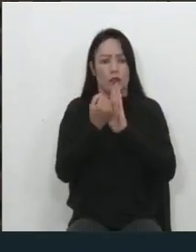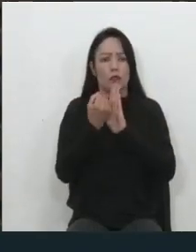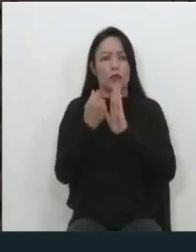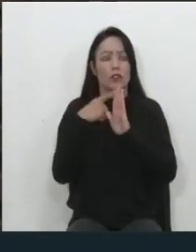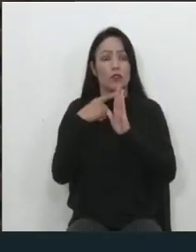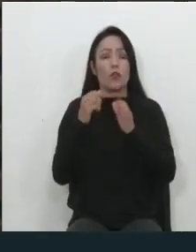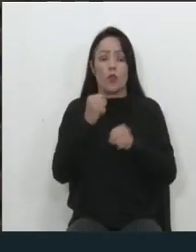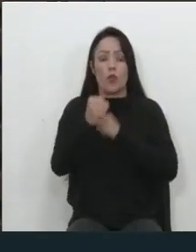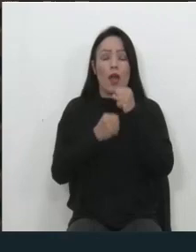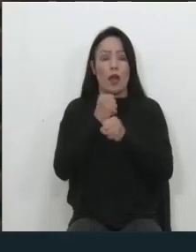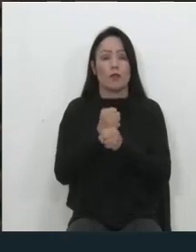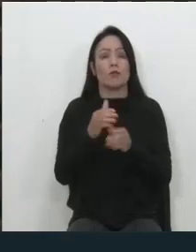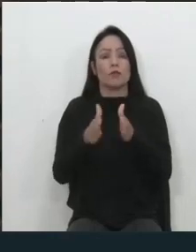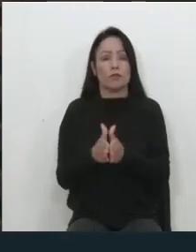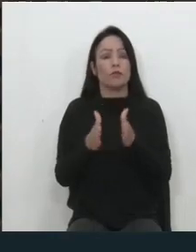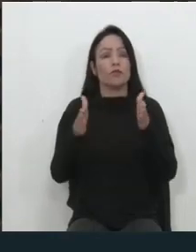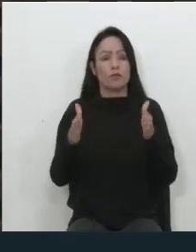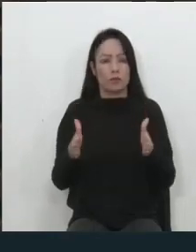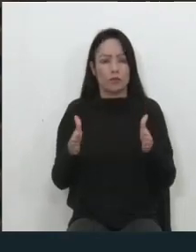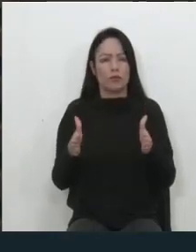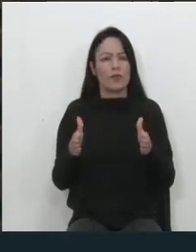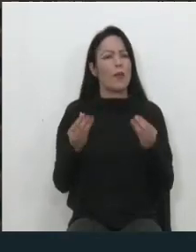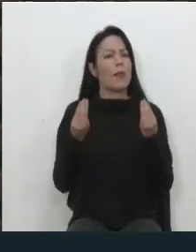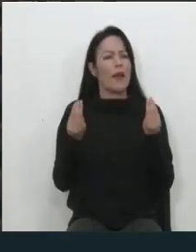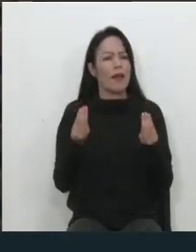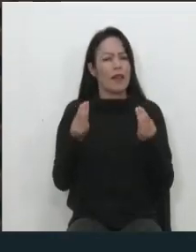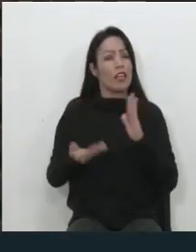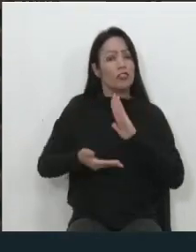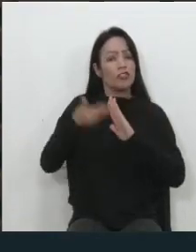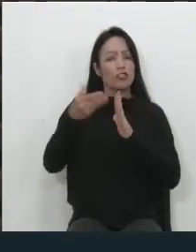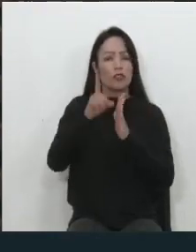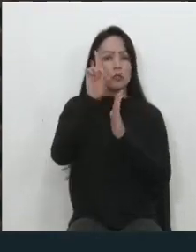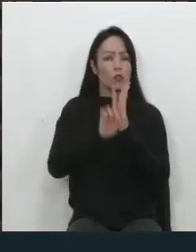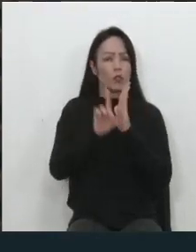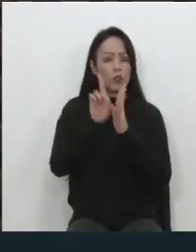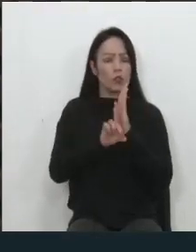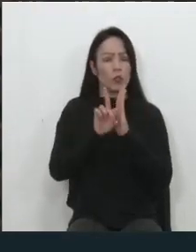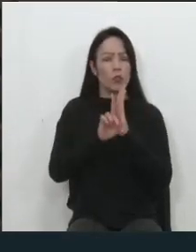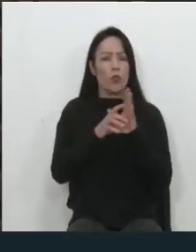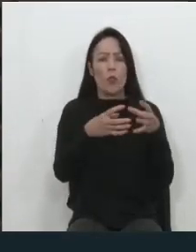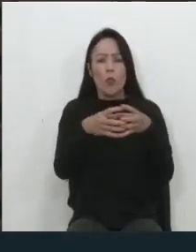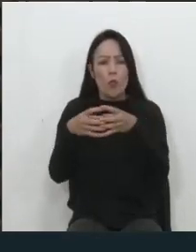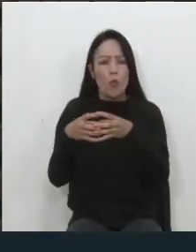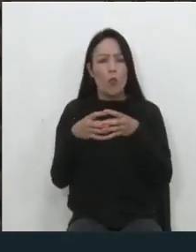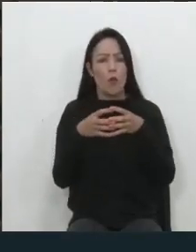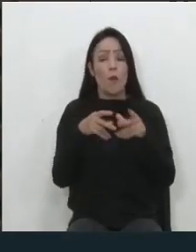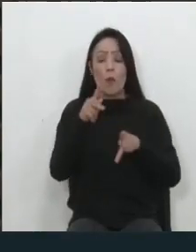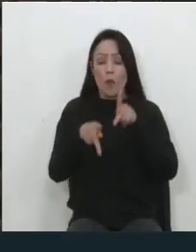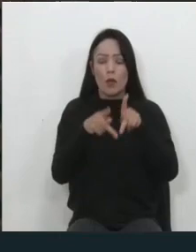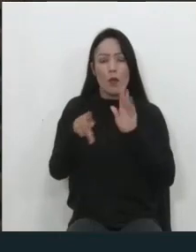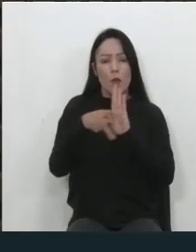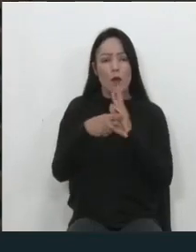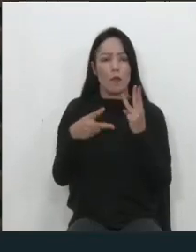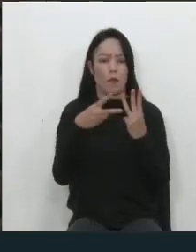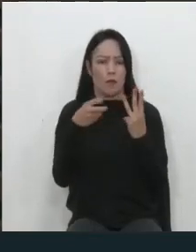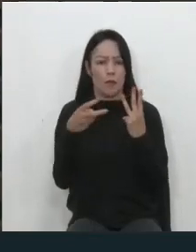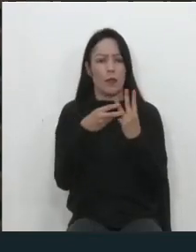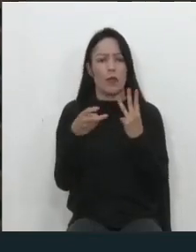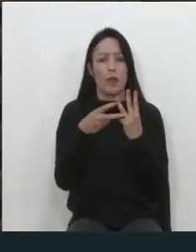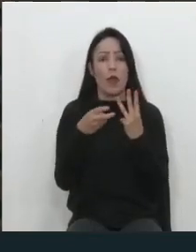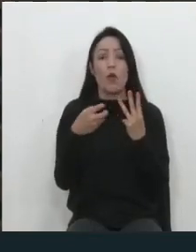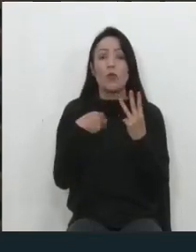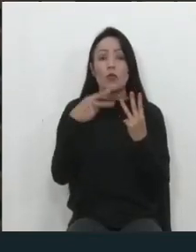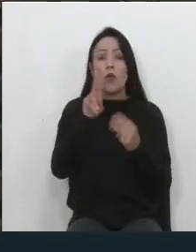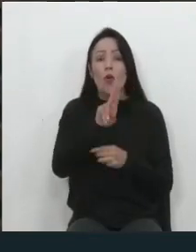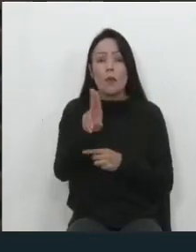um marco que tira os direitos dos povos indígenas. Eu quero citar aqui o nome da